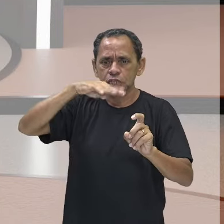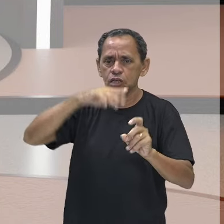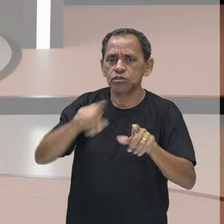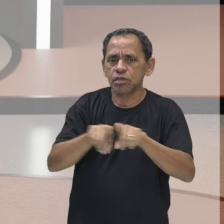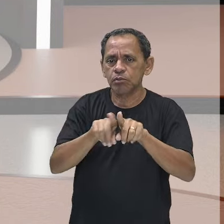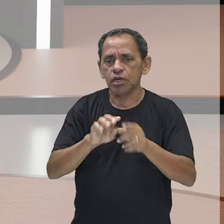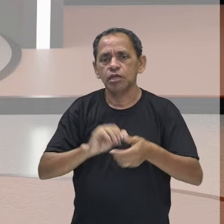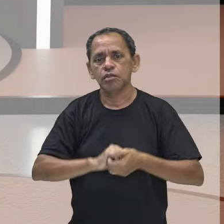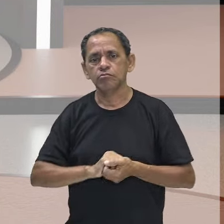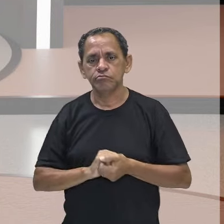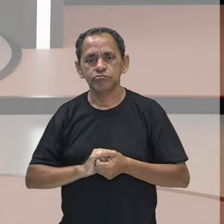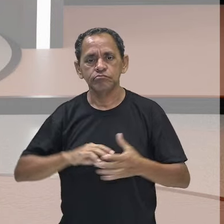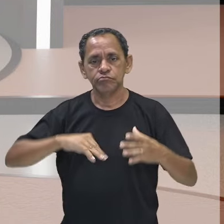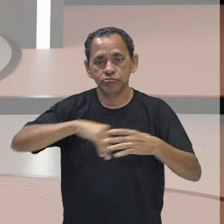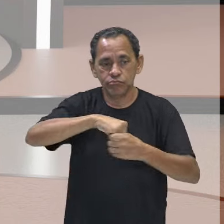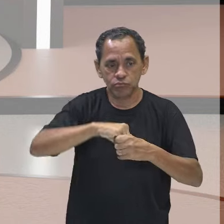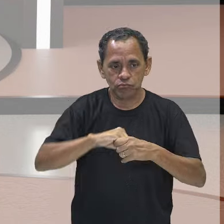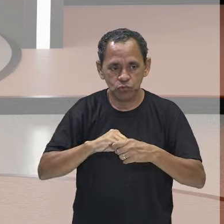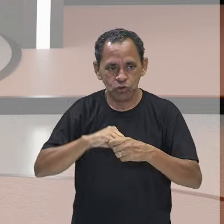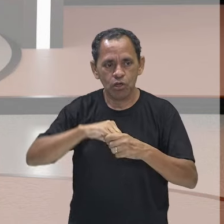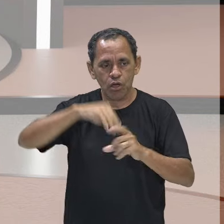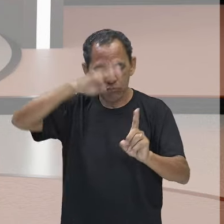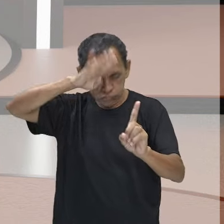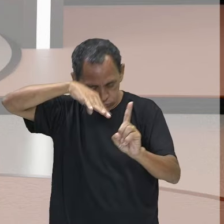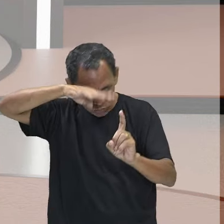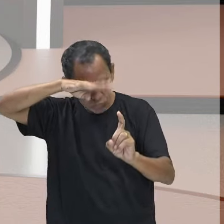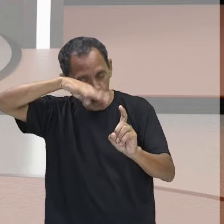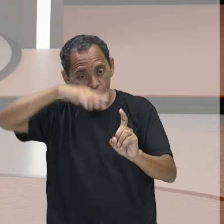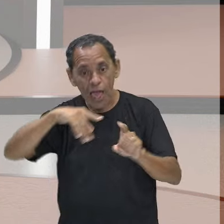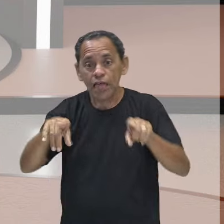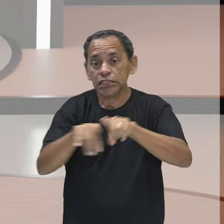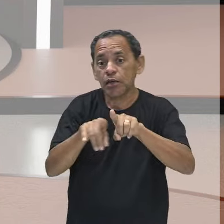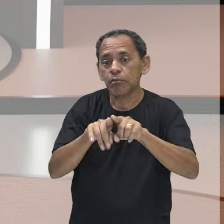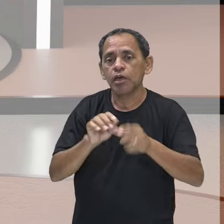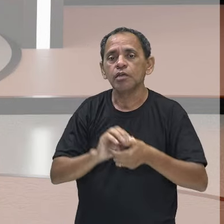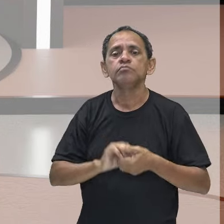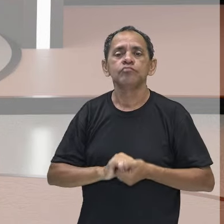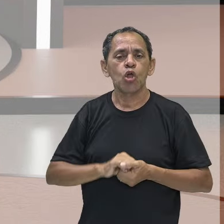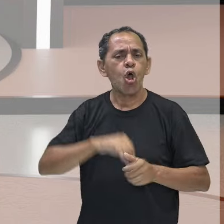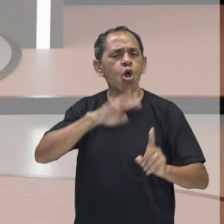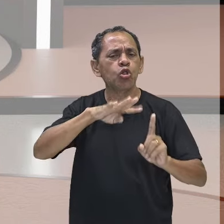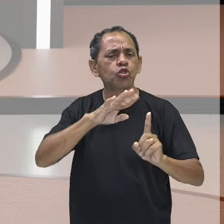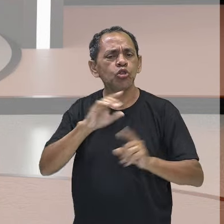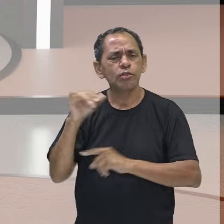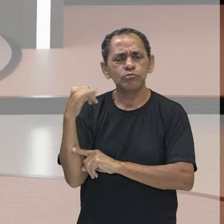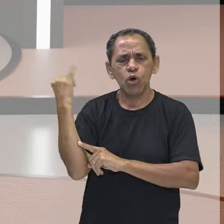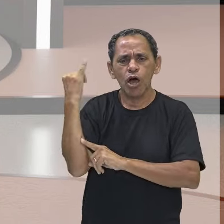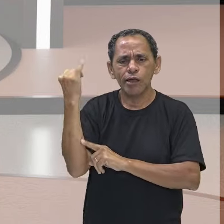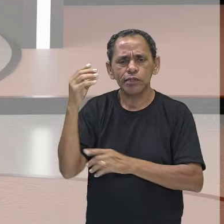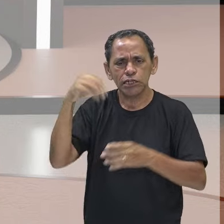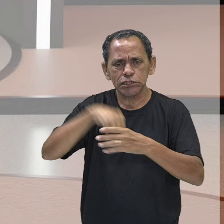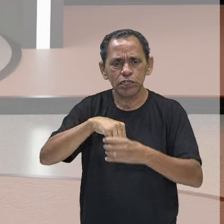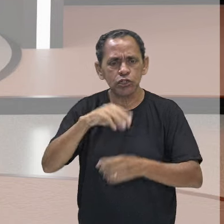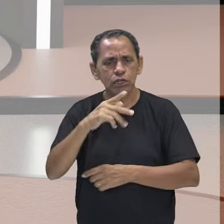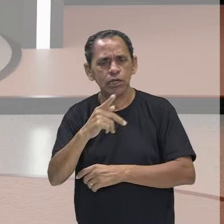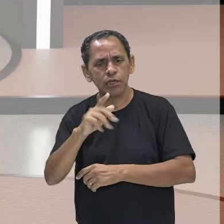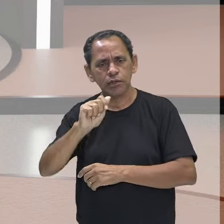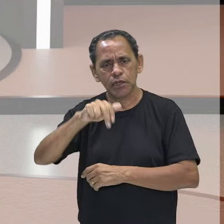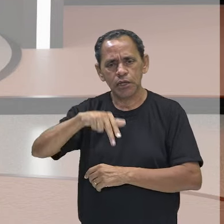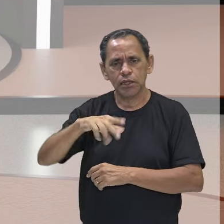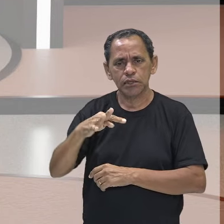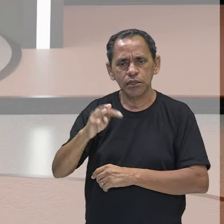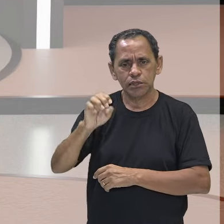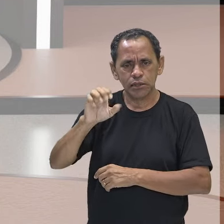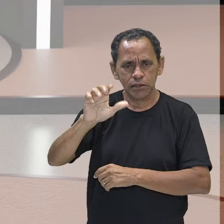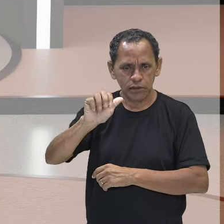estão vendo que muitos dos deuses, os deuses mais importantes do panteão romano, inspiram-se ali nos